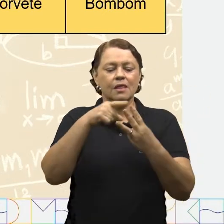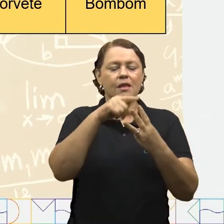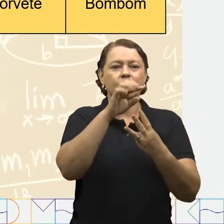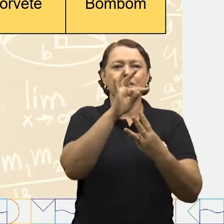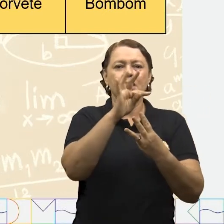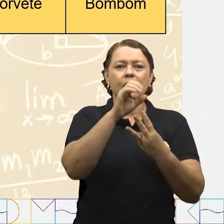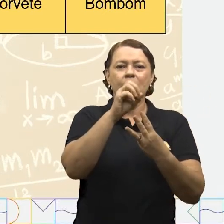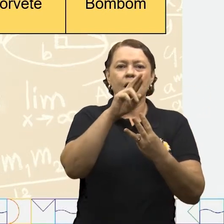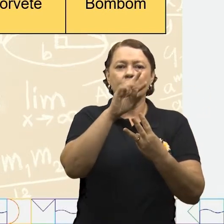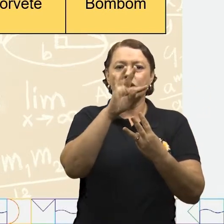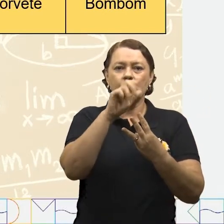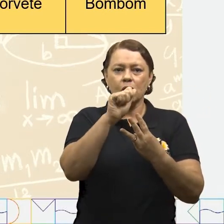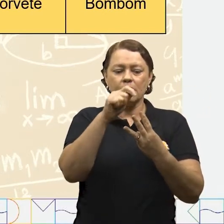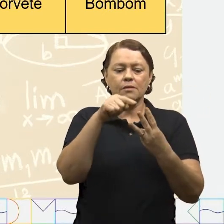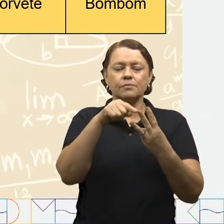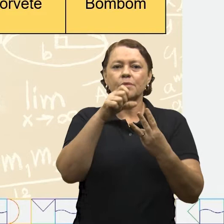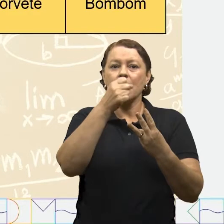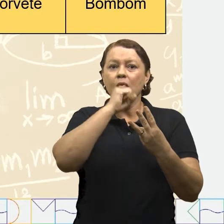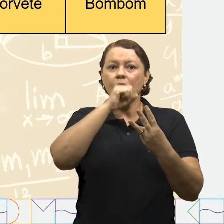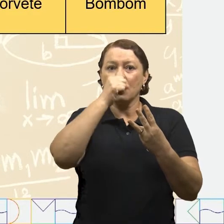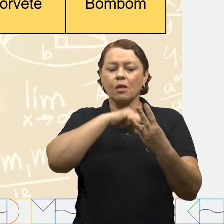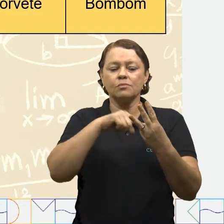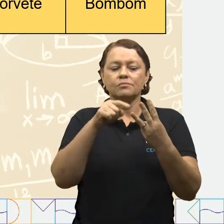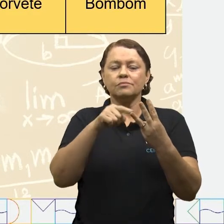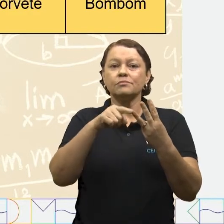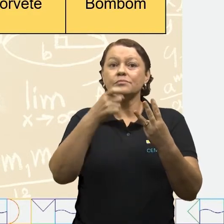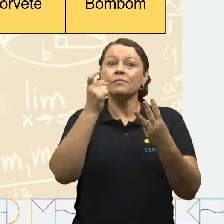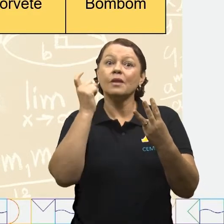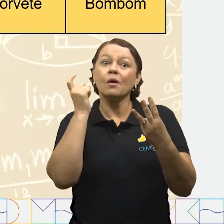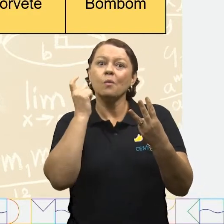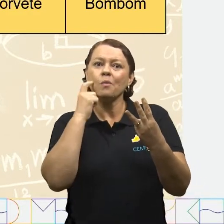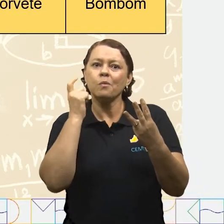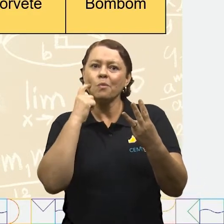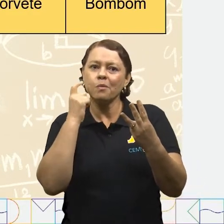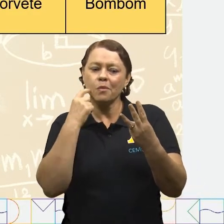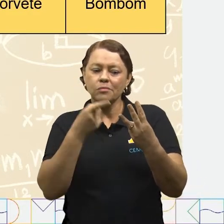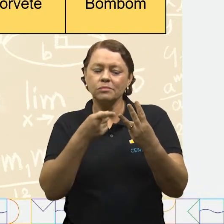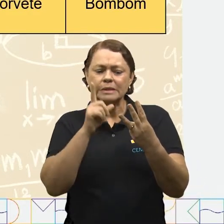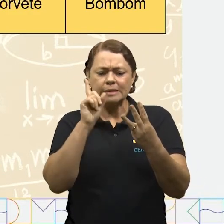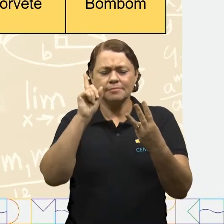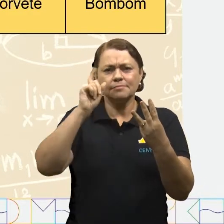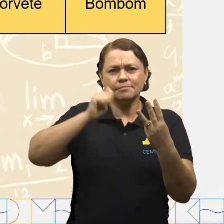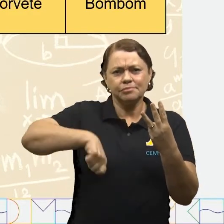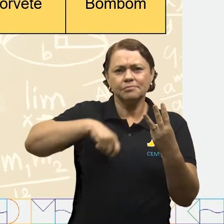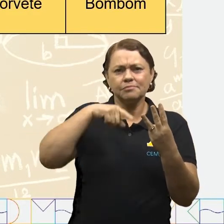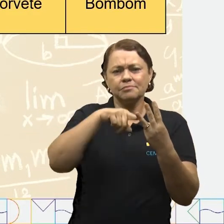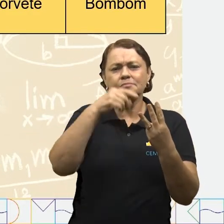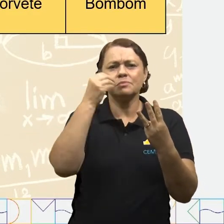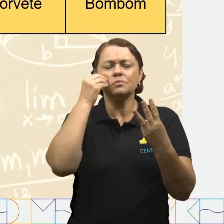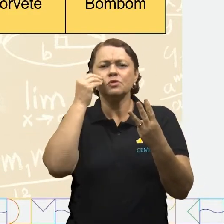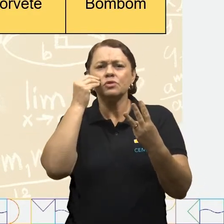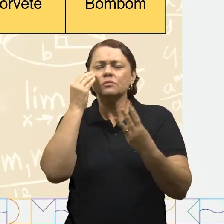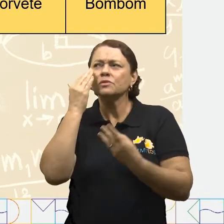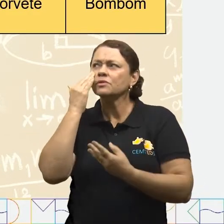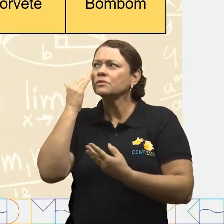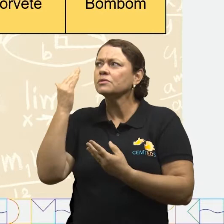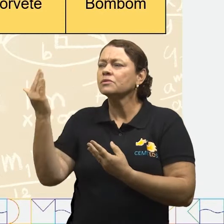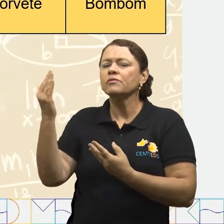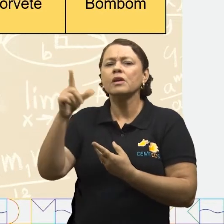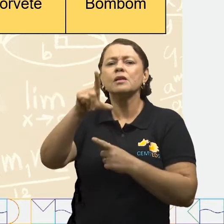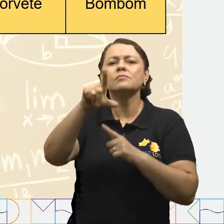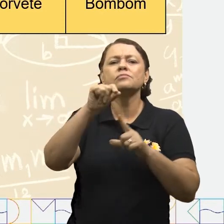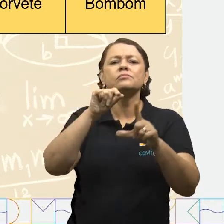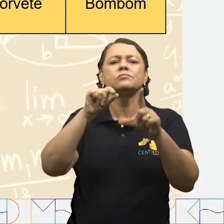o sorvete e o bom desta forma conseguimos verificar quais as opções